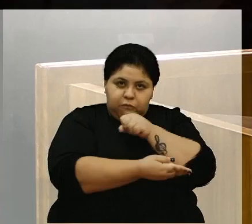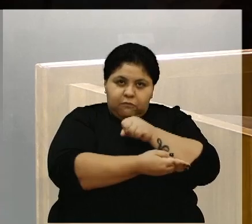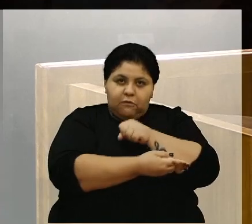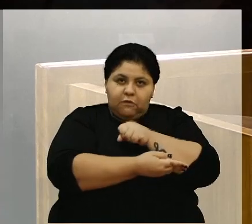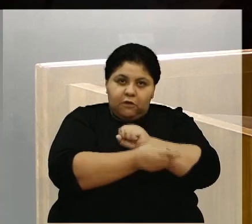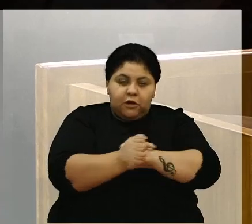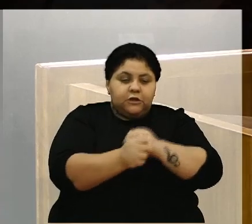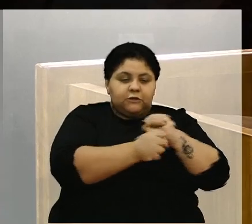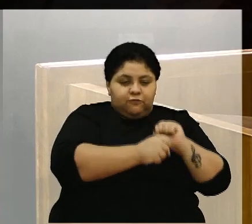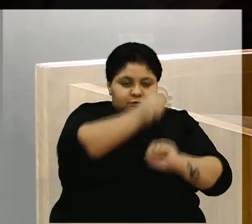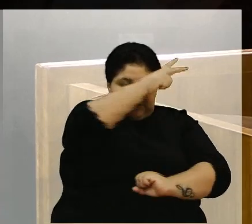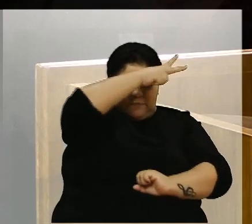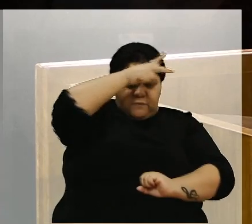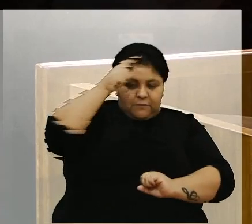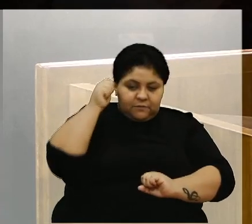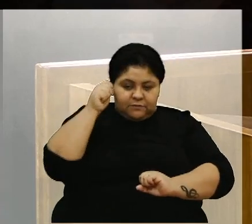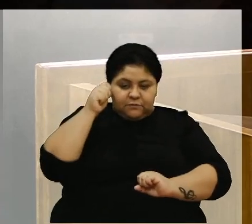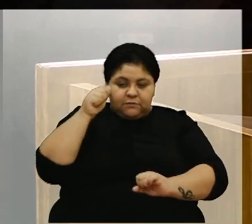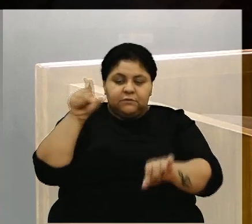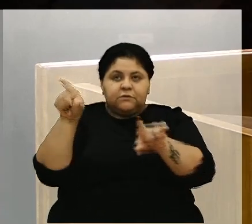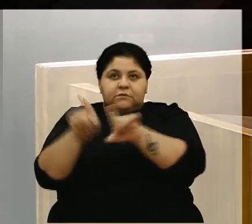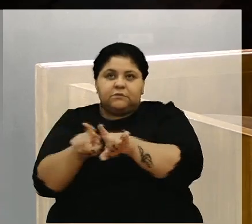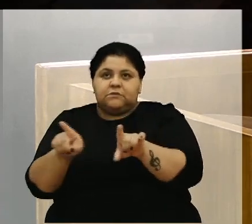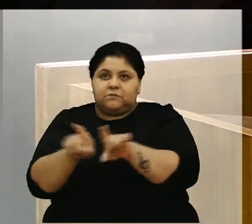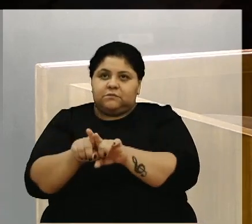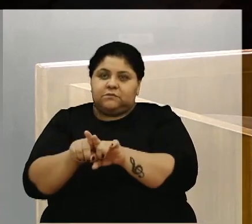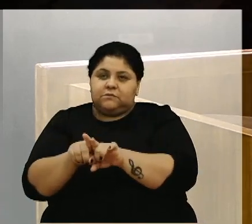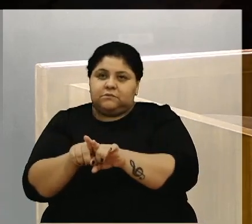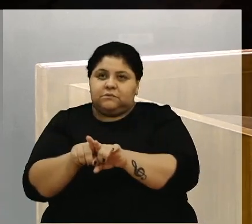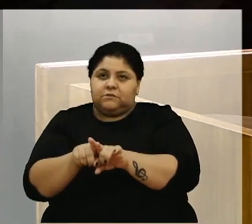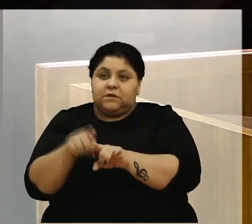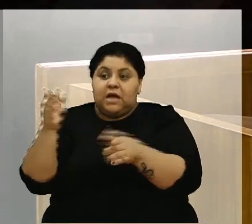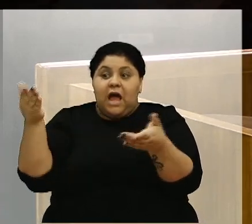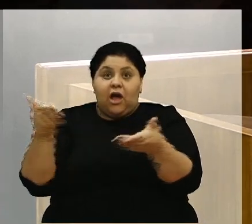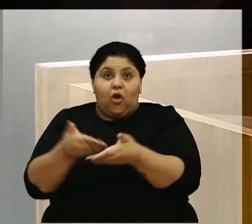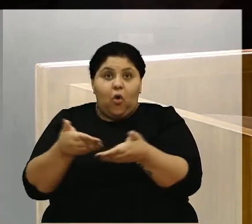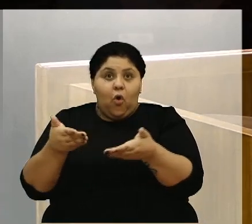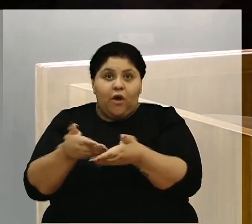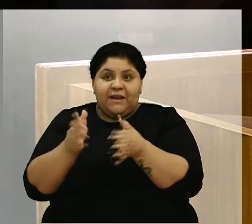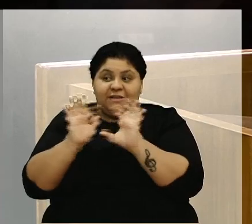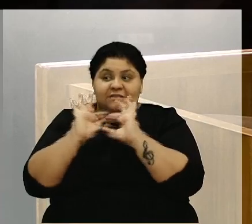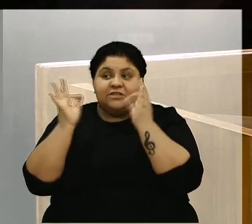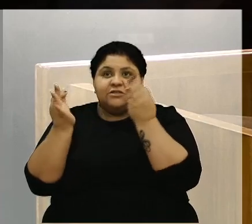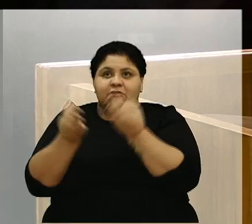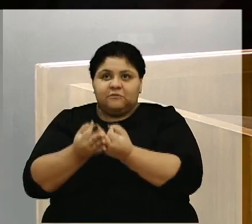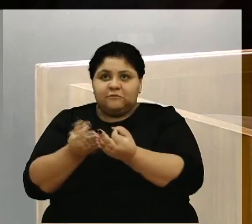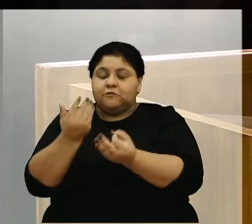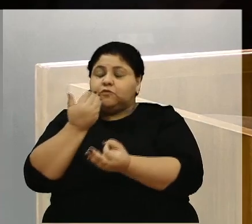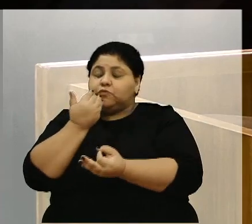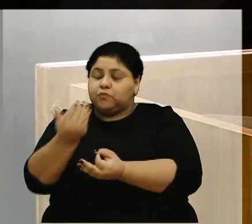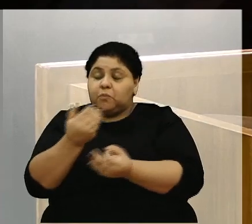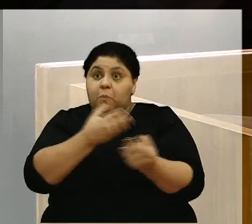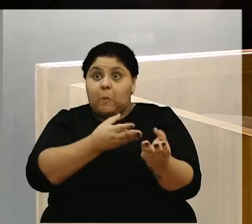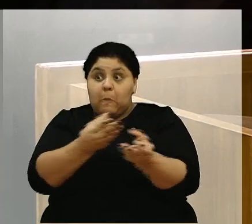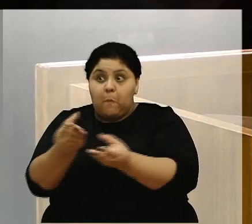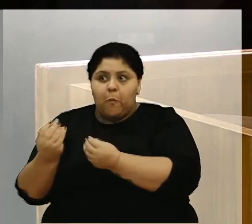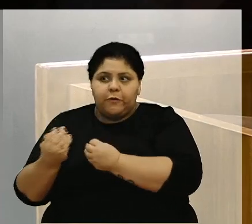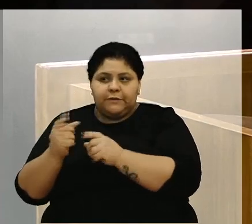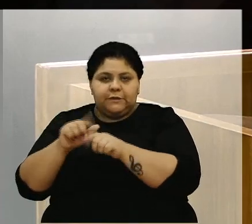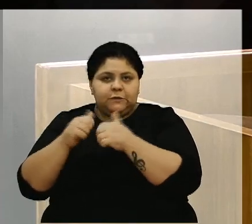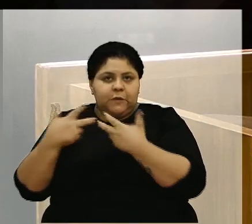com materiais, logo ali na frente, não é logo ali na frente, é agora, as famílias estão requisitando muitos